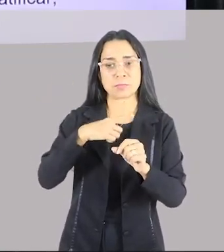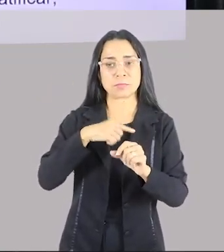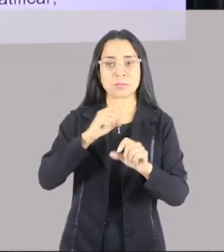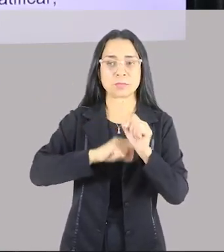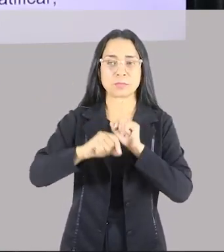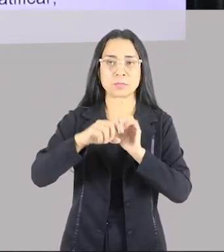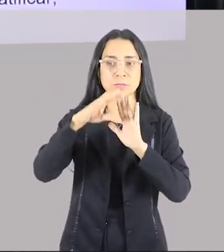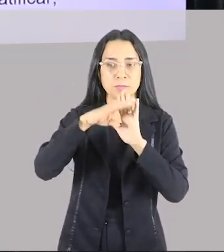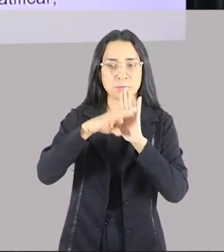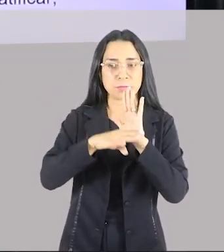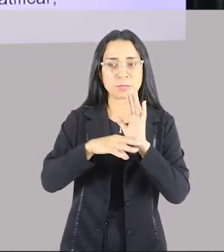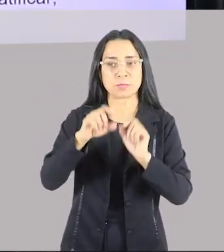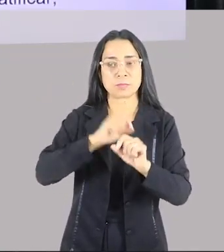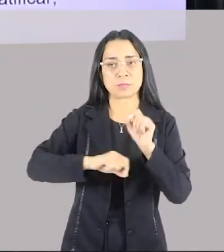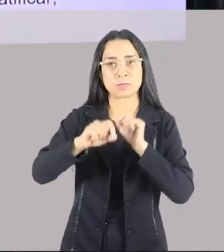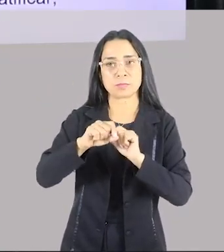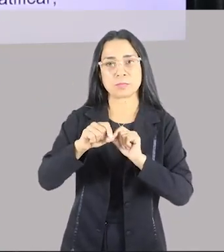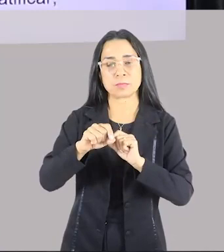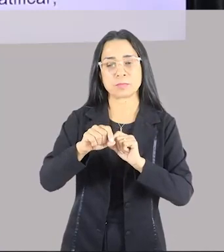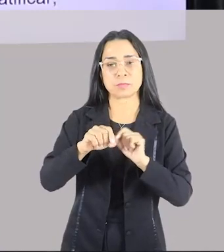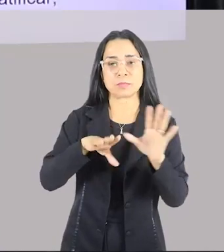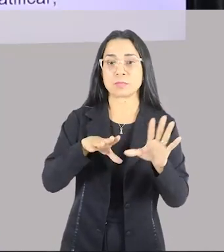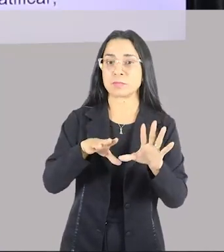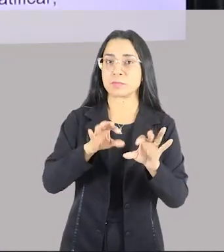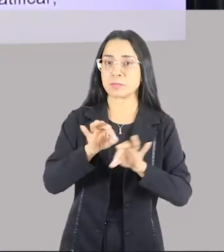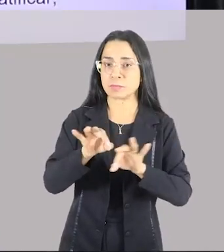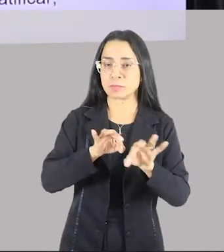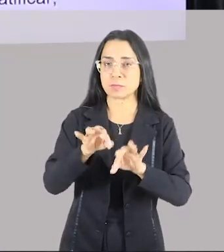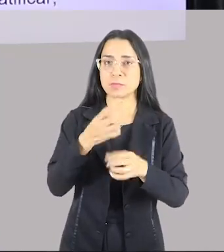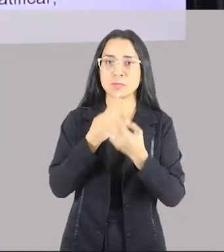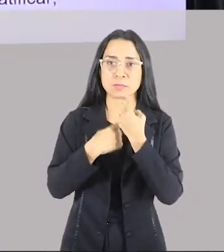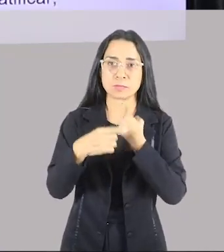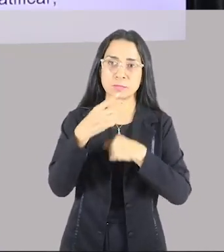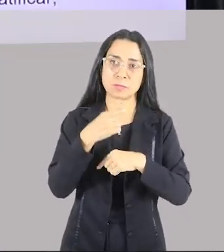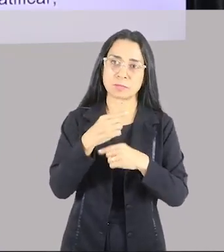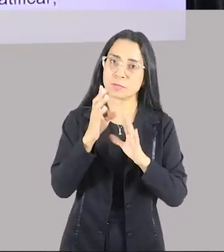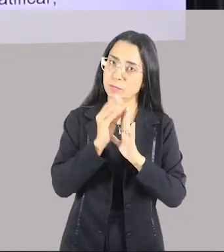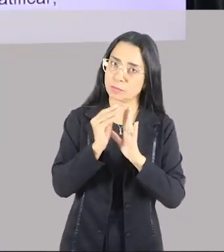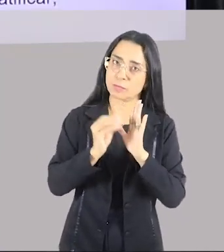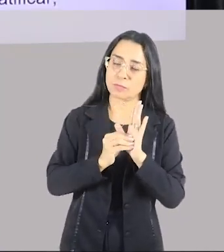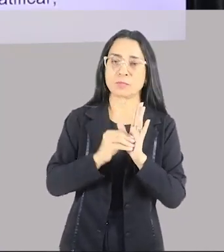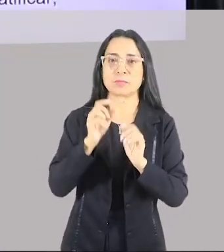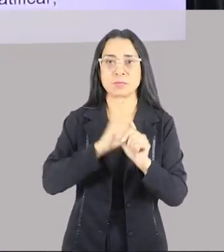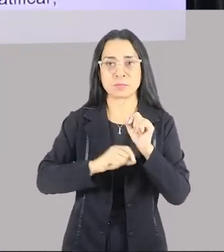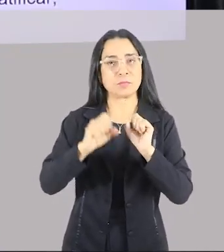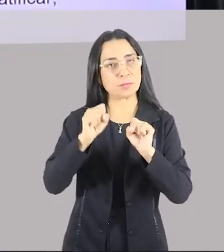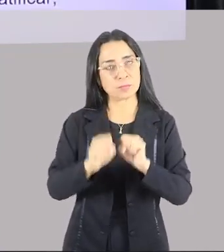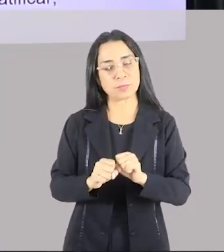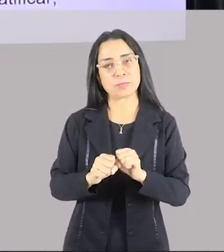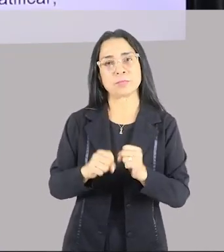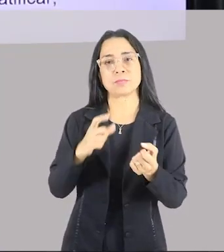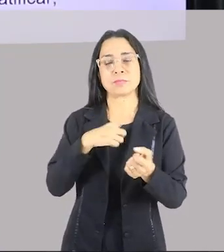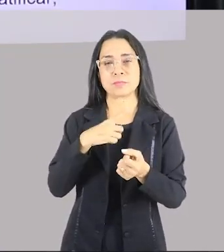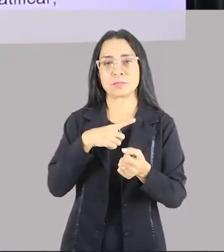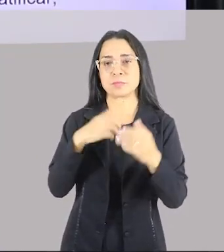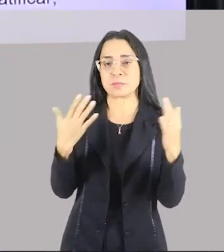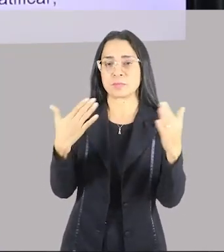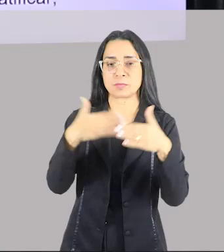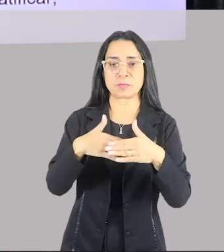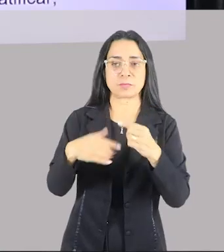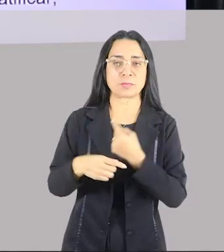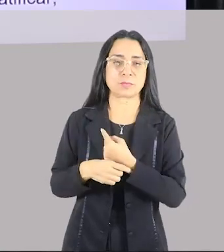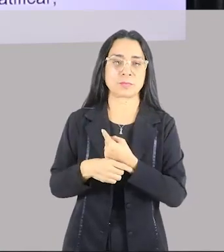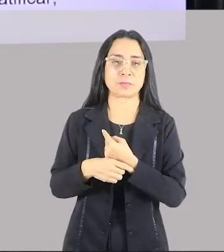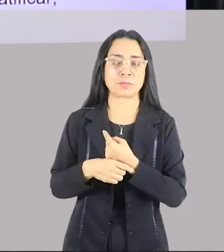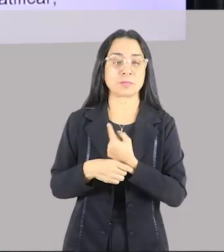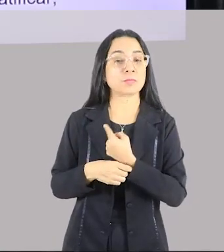a classificação quanto à formação de vontade. Esse é um conteúdo batata de cair nas provas, conteúdo batata de ser cobrado. O ato simples é